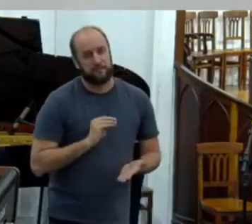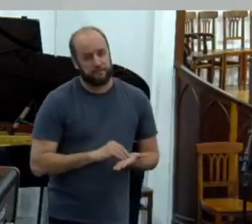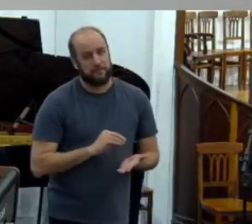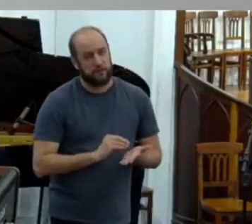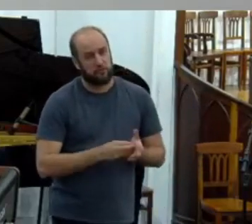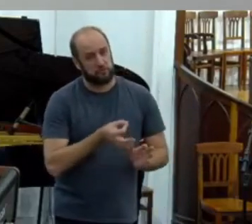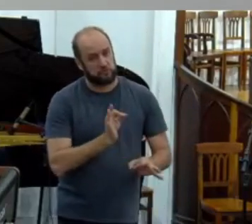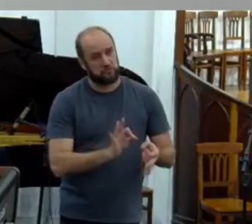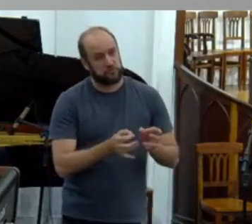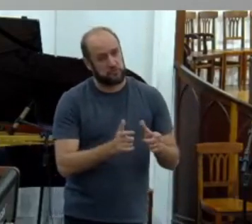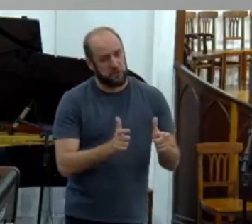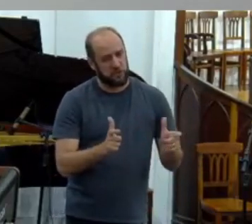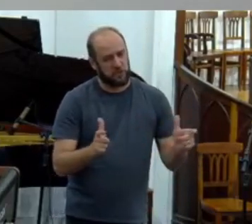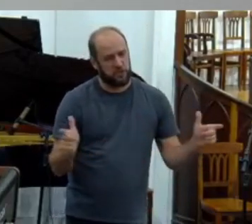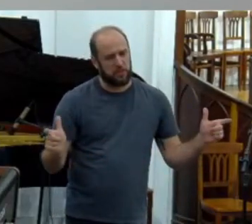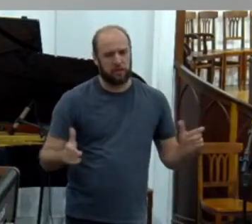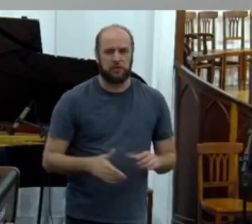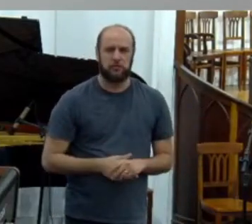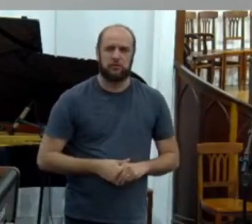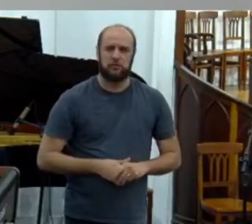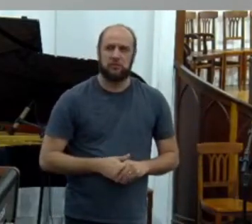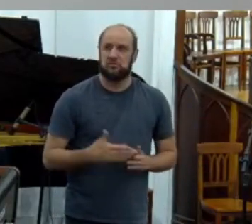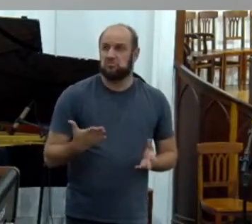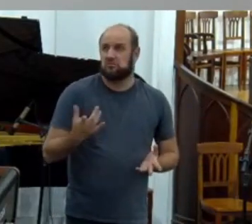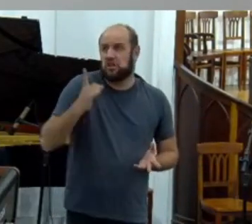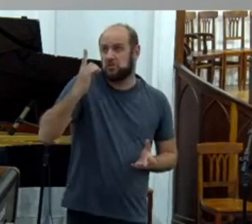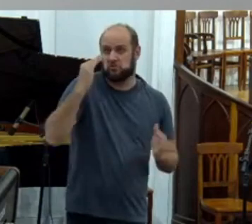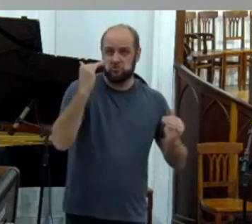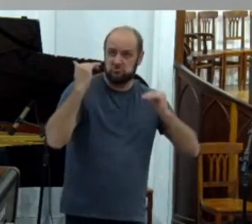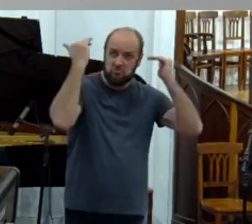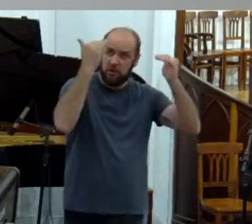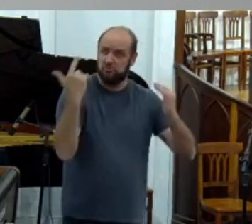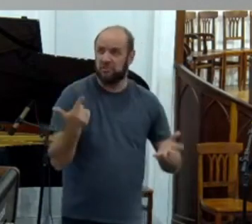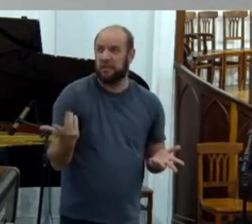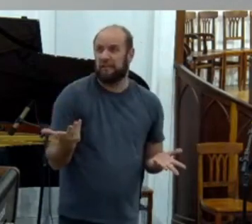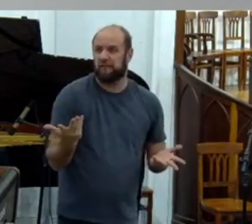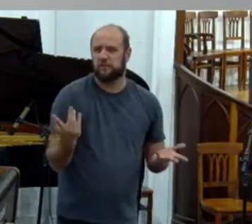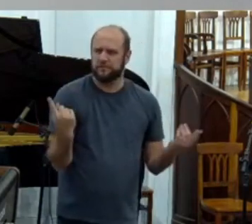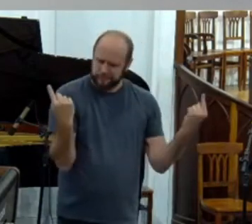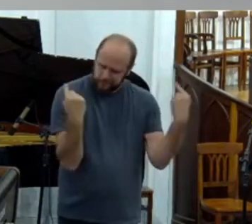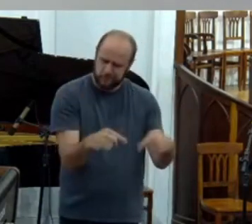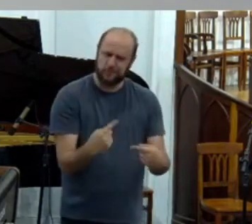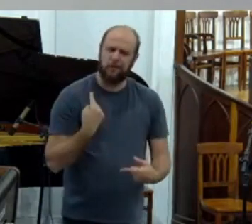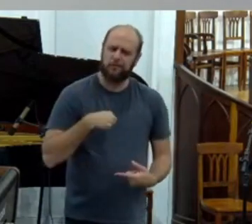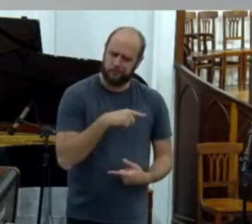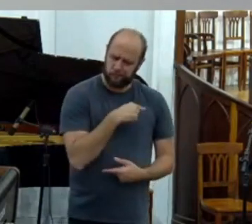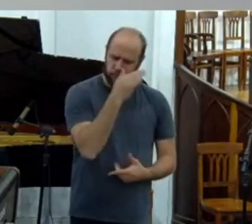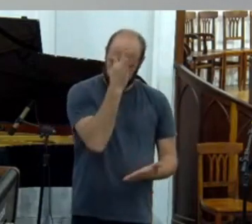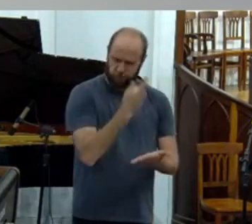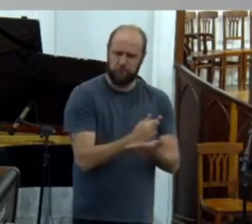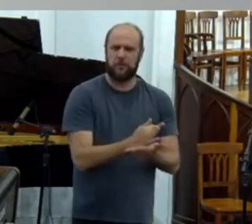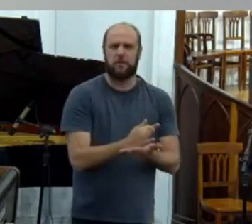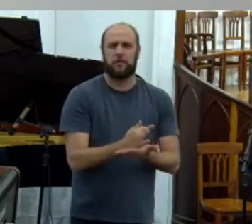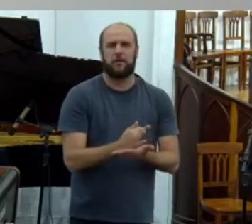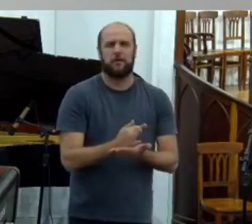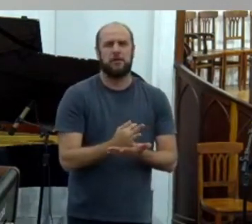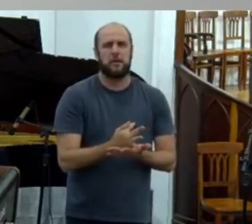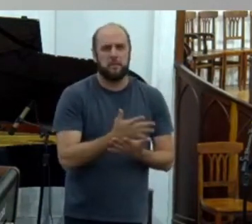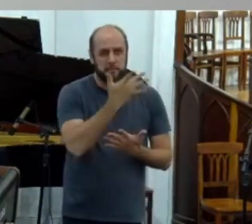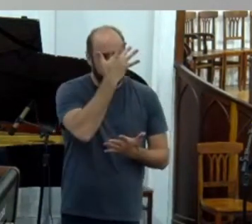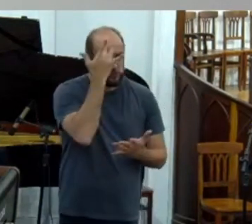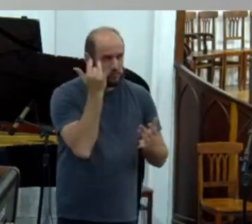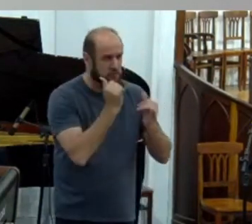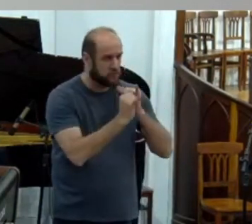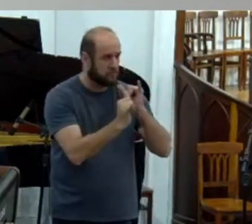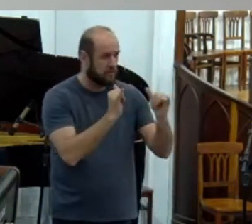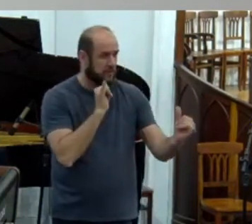multiplica. Se a injustiça se multiplica, Deus não é soberano. Esse é um desafio muito grande à nossa fé. Muitos colocam